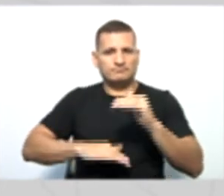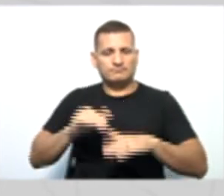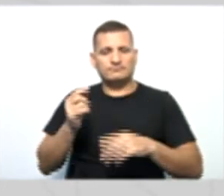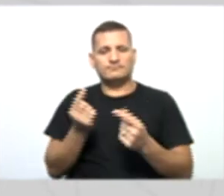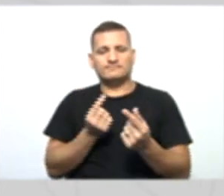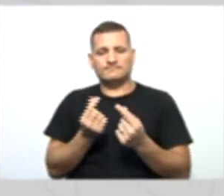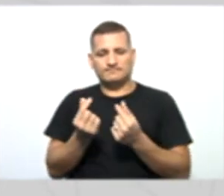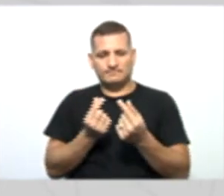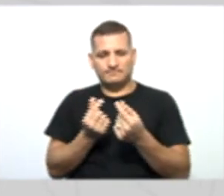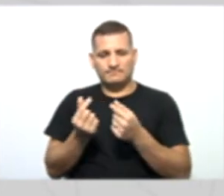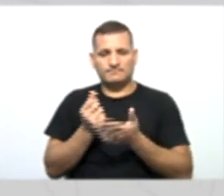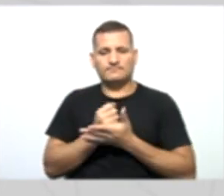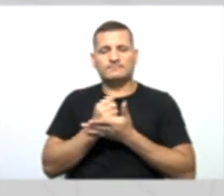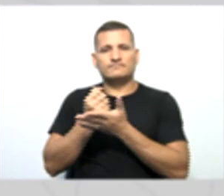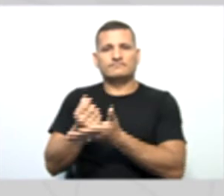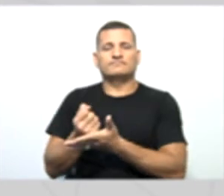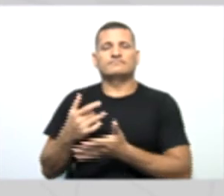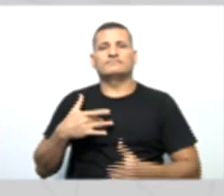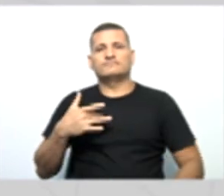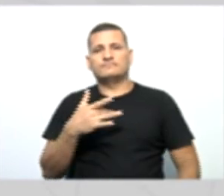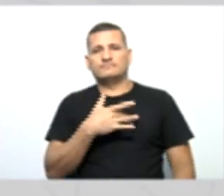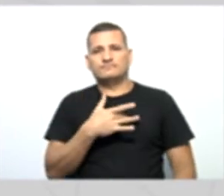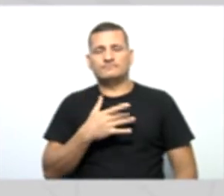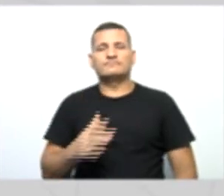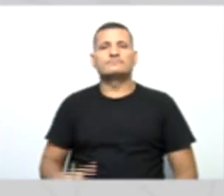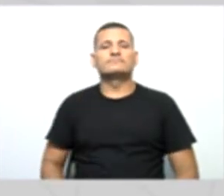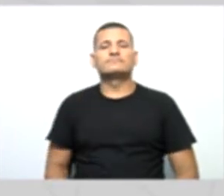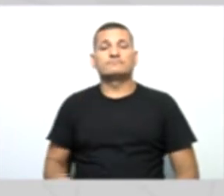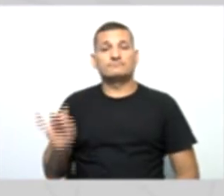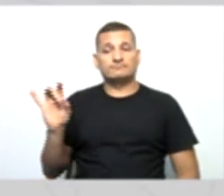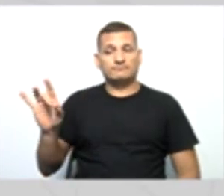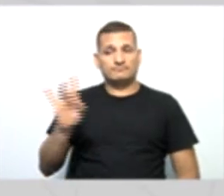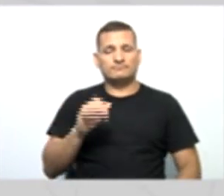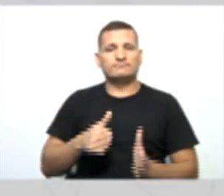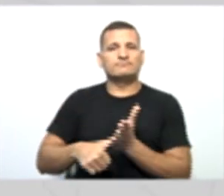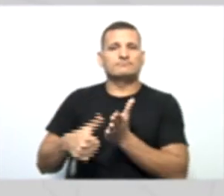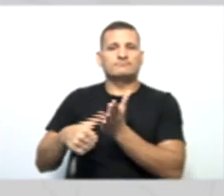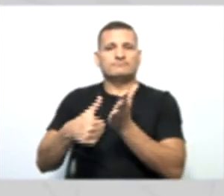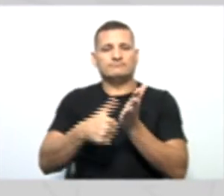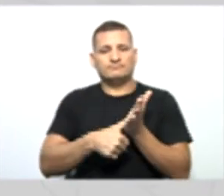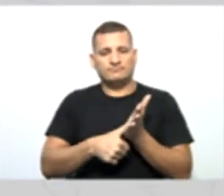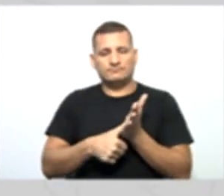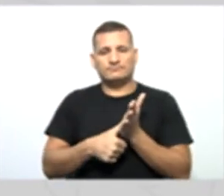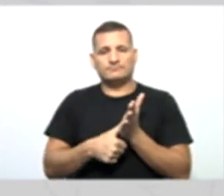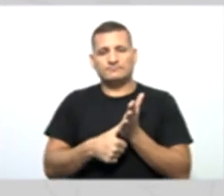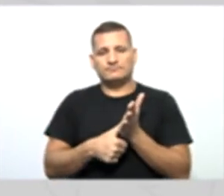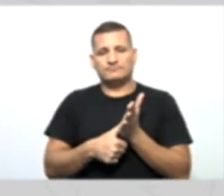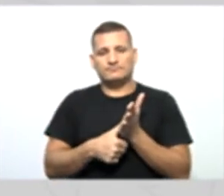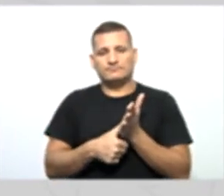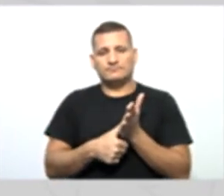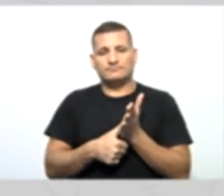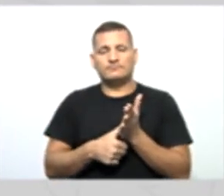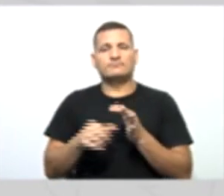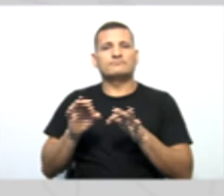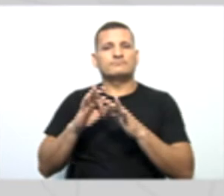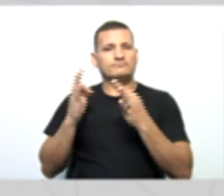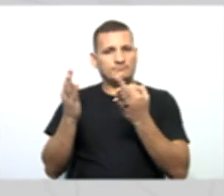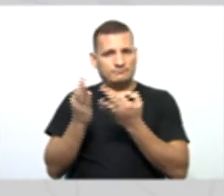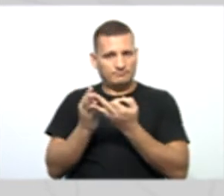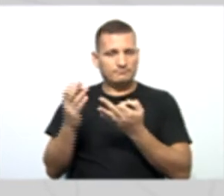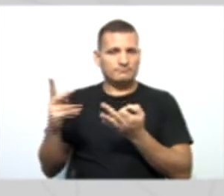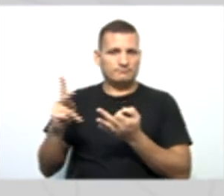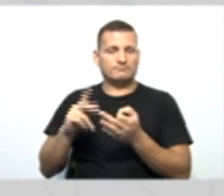financeira e assistência de saúde para cada cooperado, inclusive os familiares